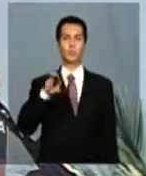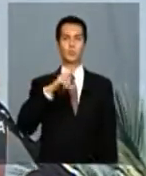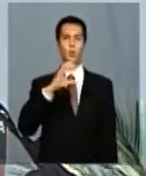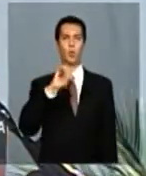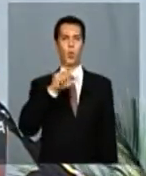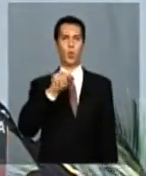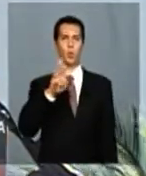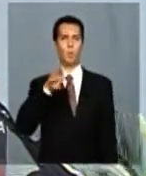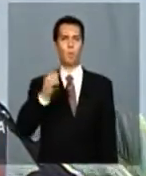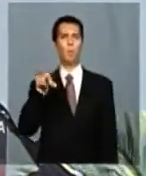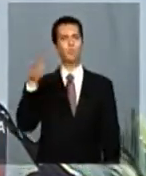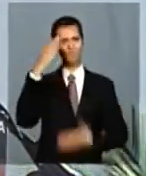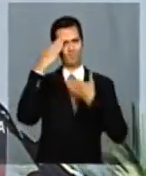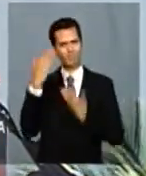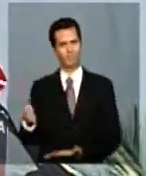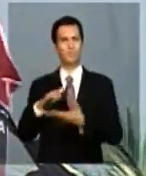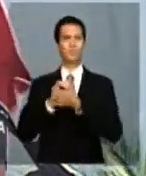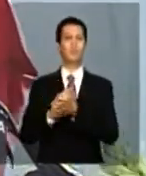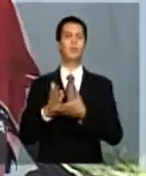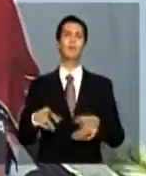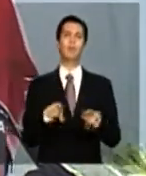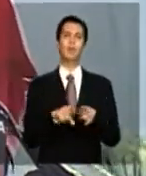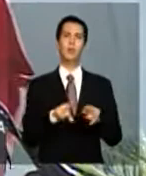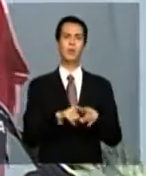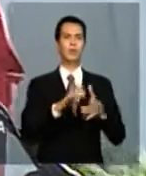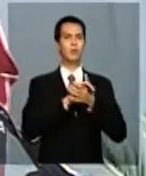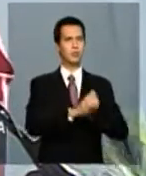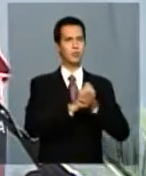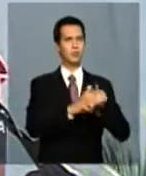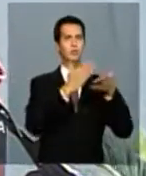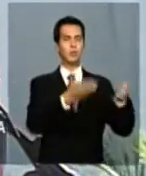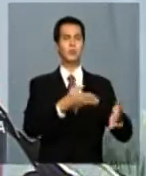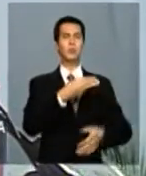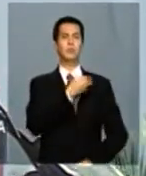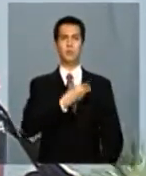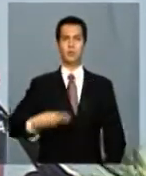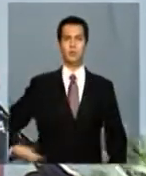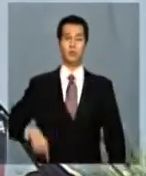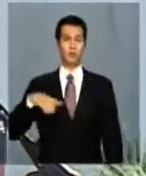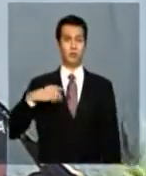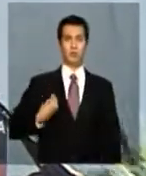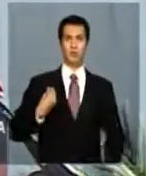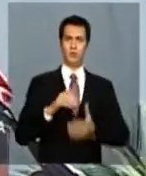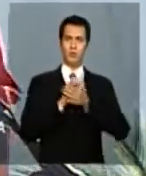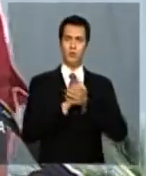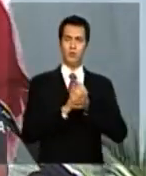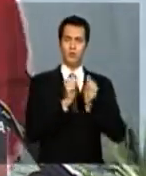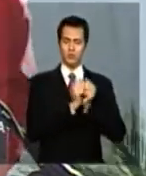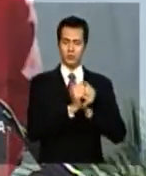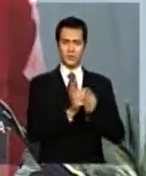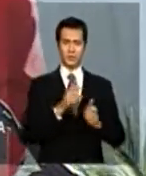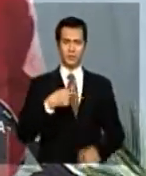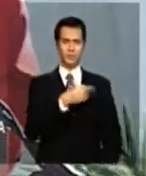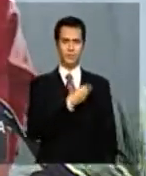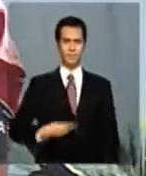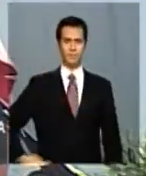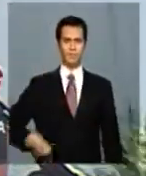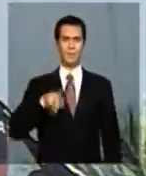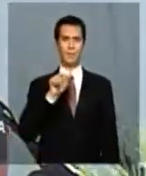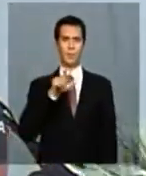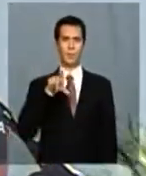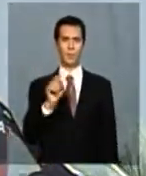Colombo. Queria cumprimentar também os ministros que estão aqui comigo, o ministro Paulo Sérgio, Passos